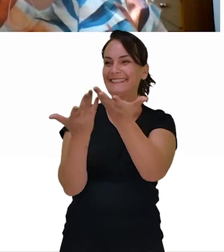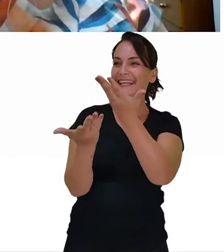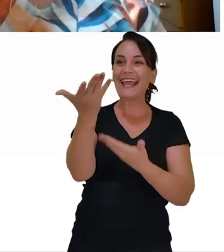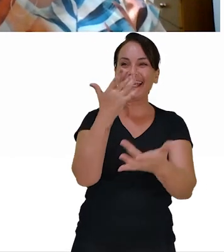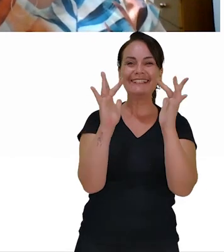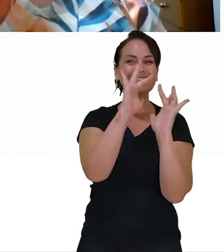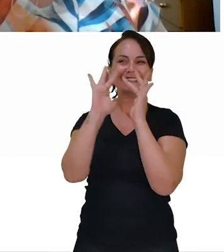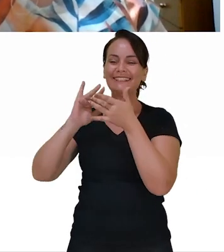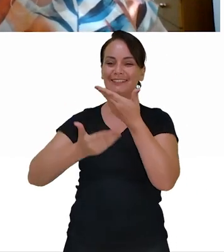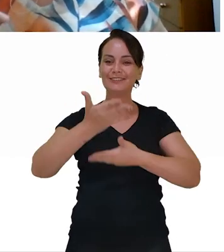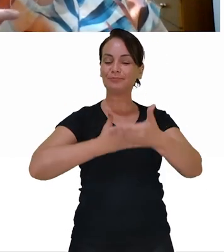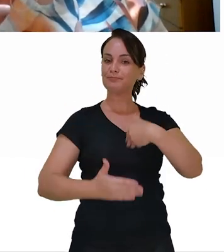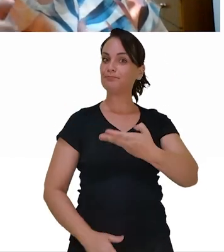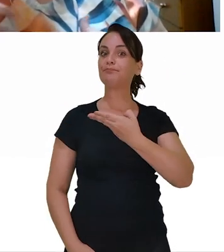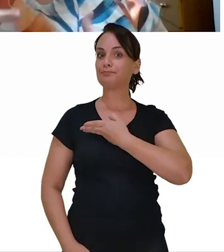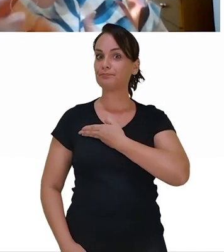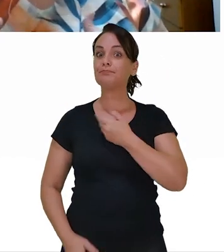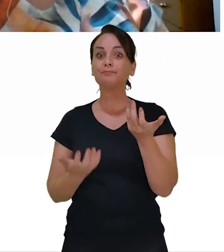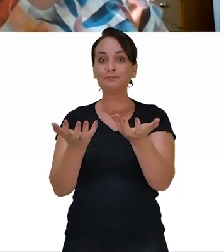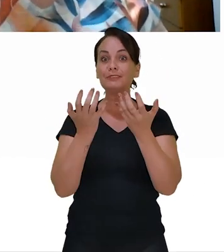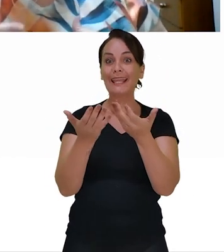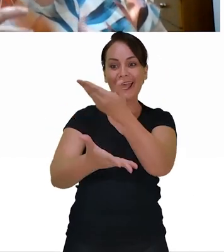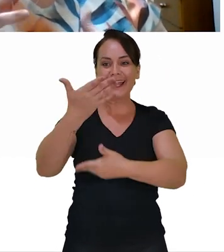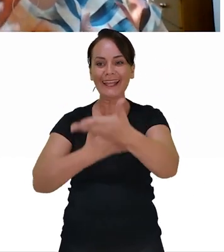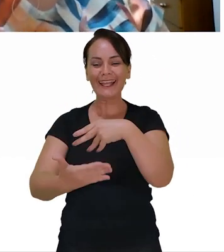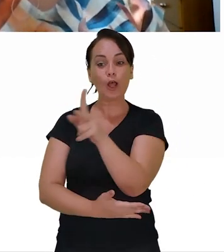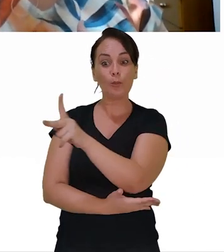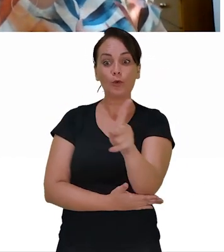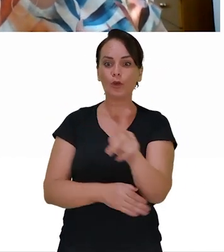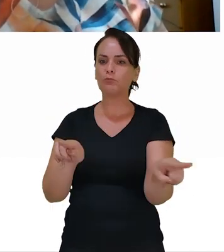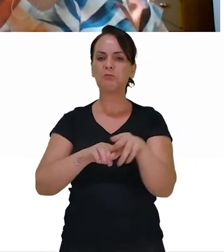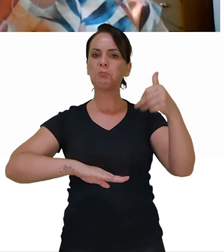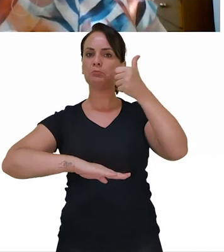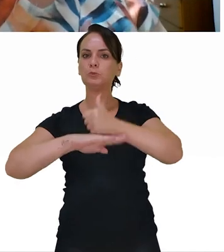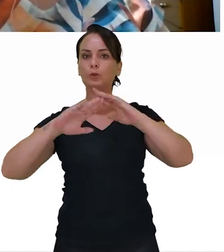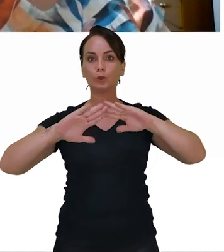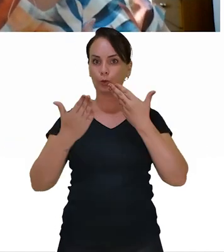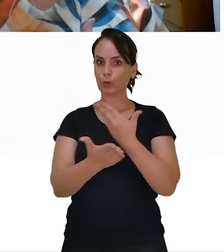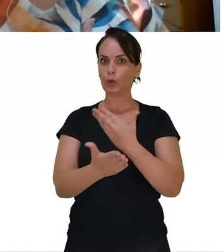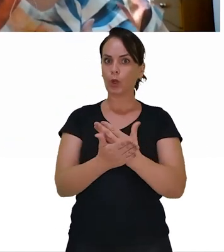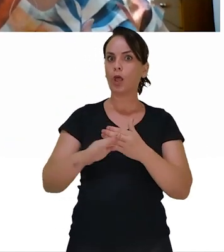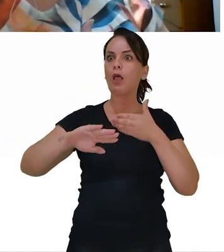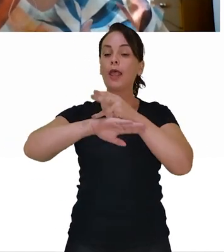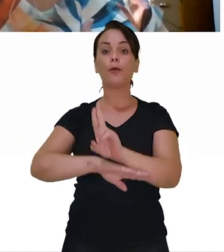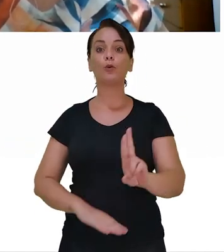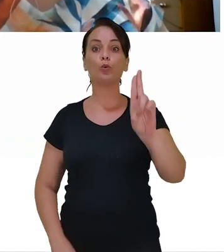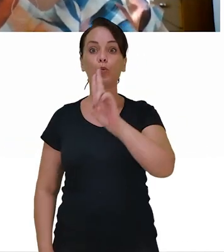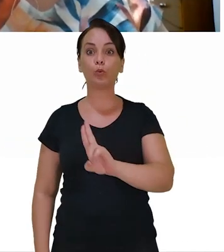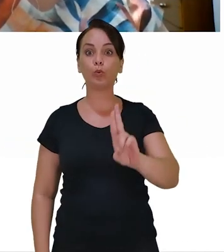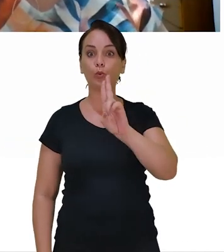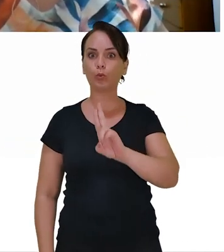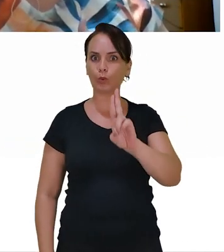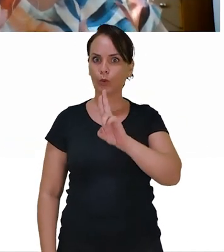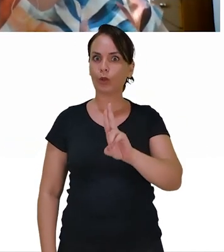os colegas, né? Interagir com a professora, com a diretoria de uma escola, ir para uma universidade, que são